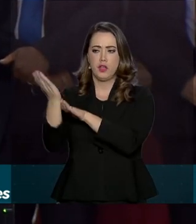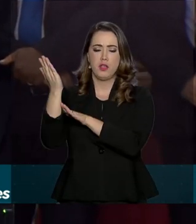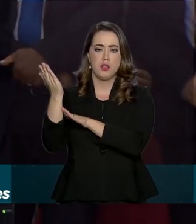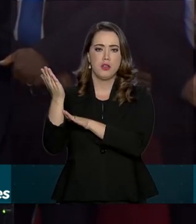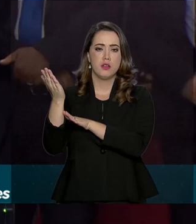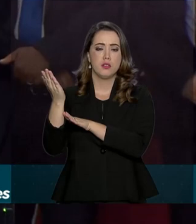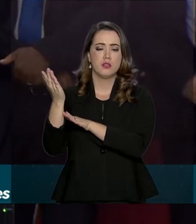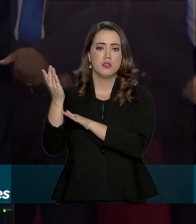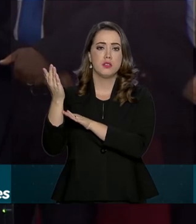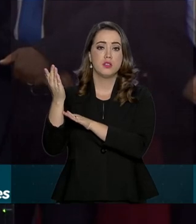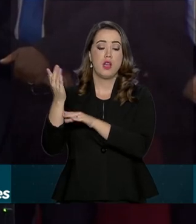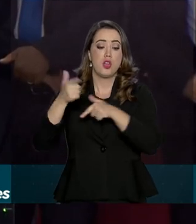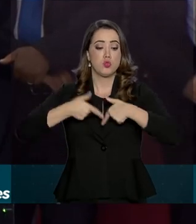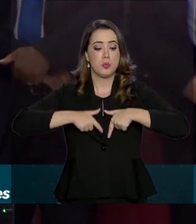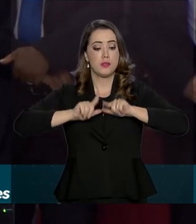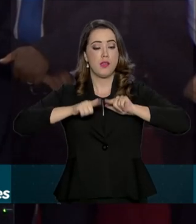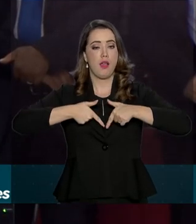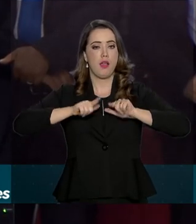para o Estado de Israel.